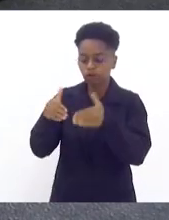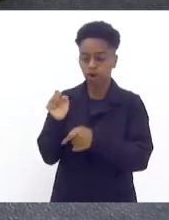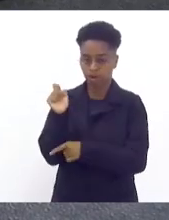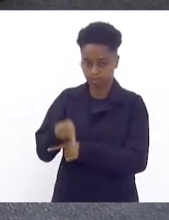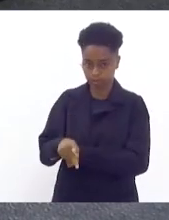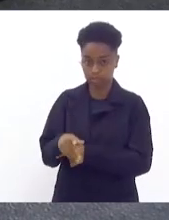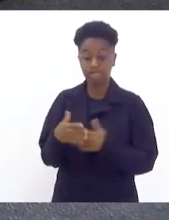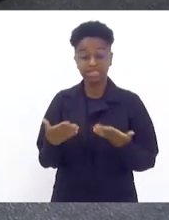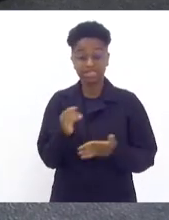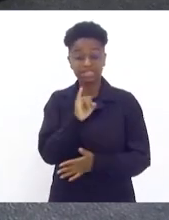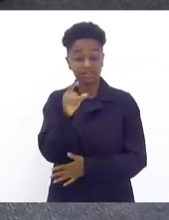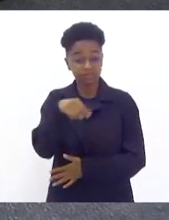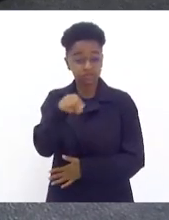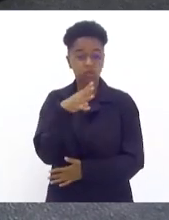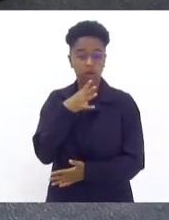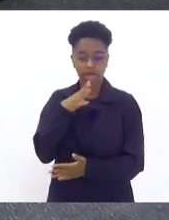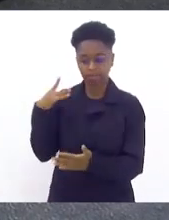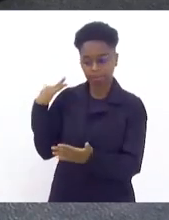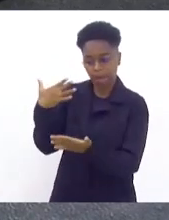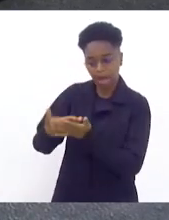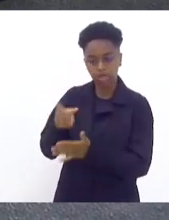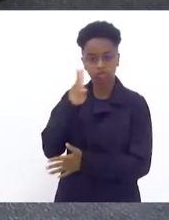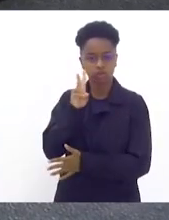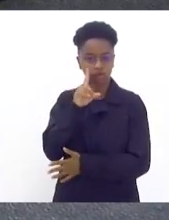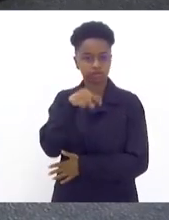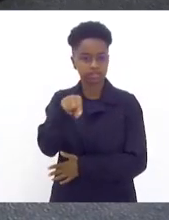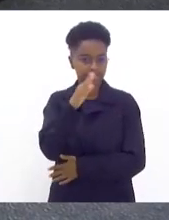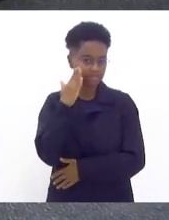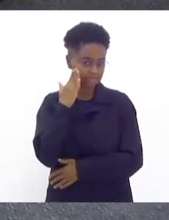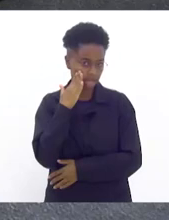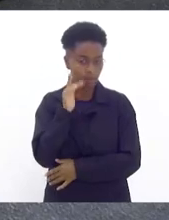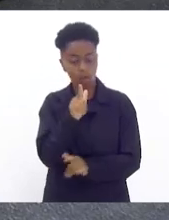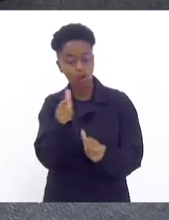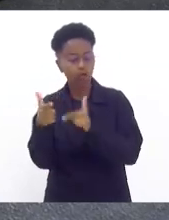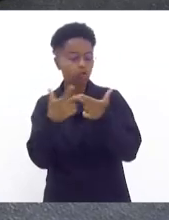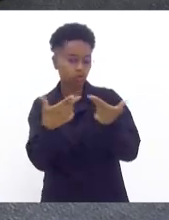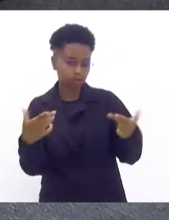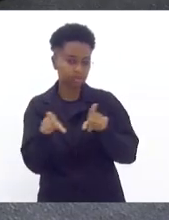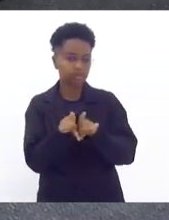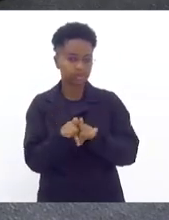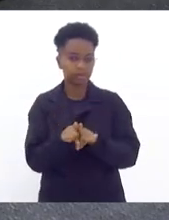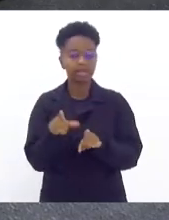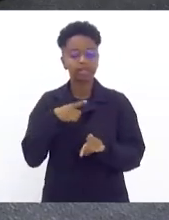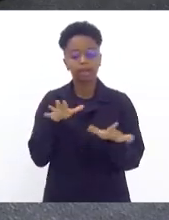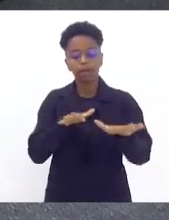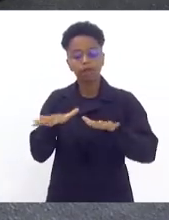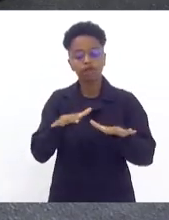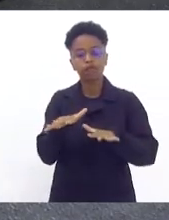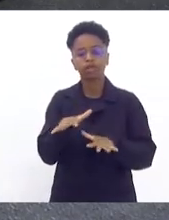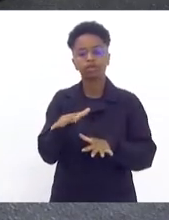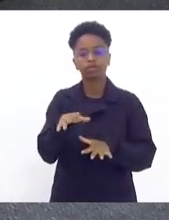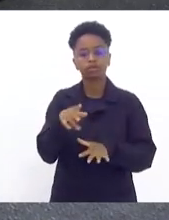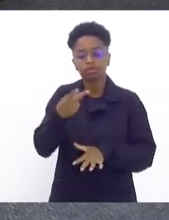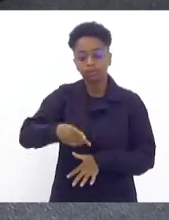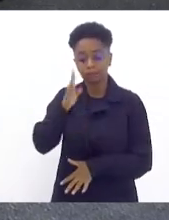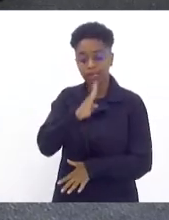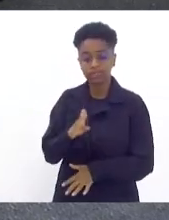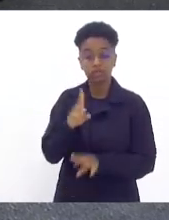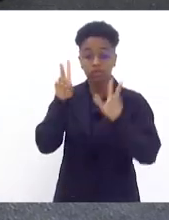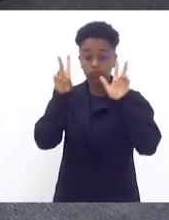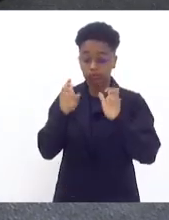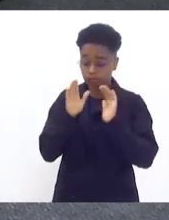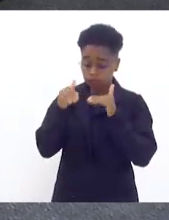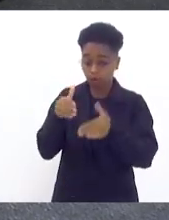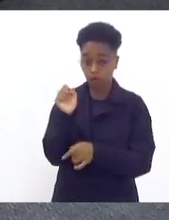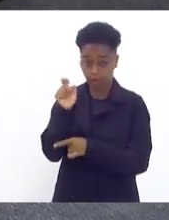conhece a história do PDT sabe, entre outras coisas, deputada Tia Ju, que nós temos um movimento nacional de aposentados